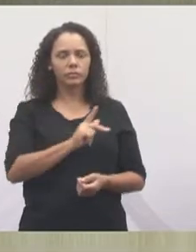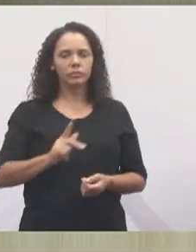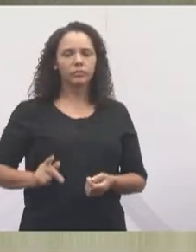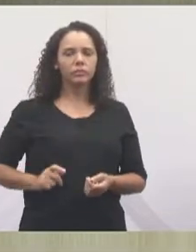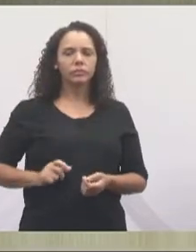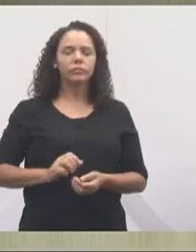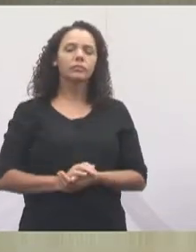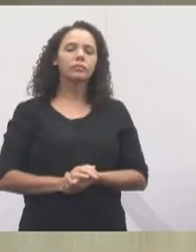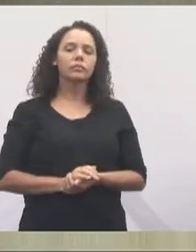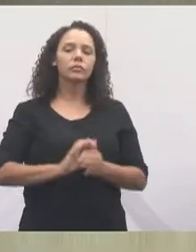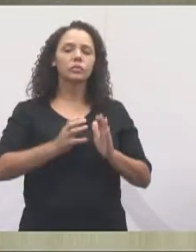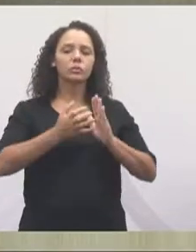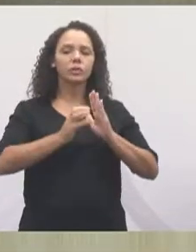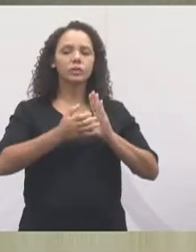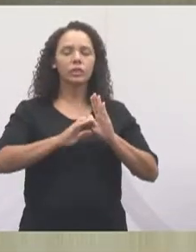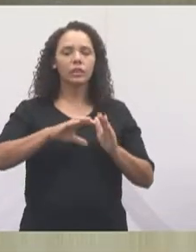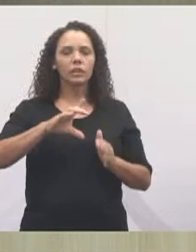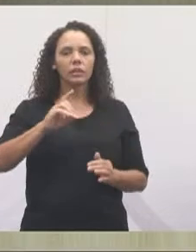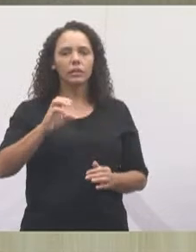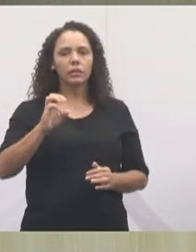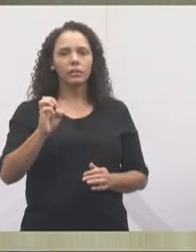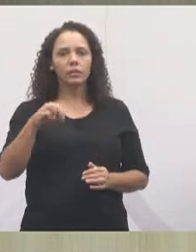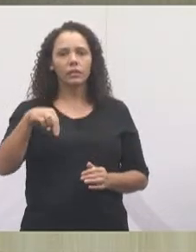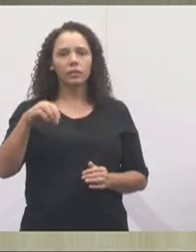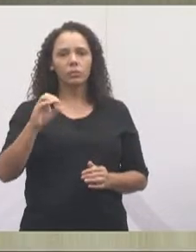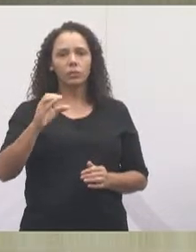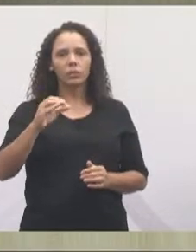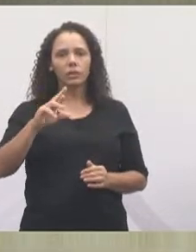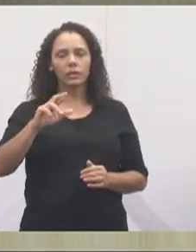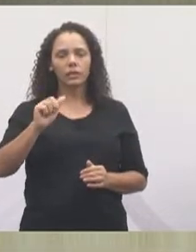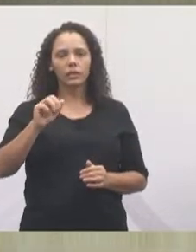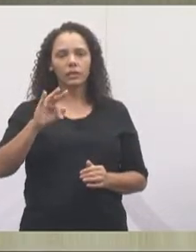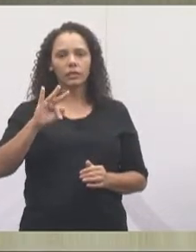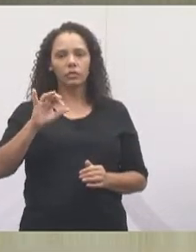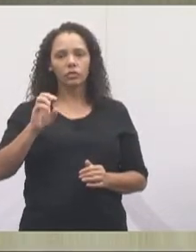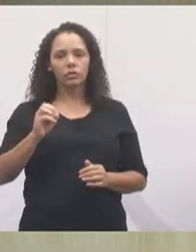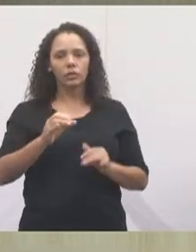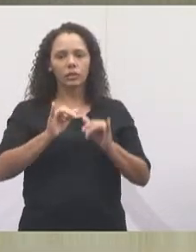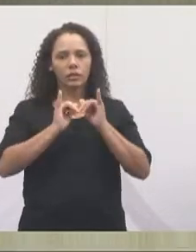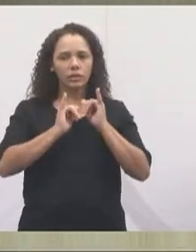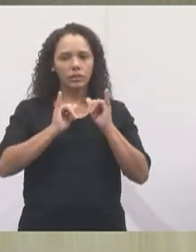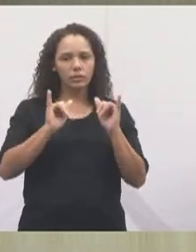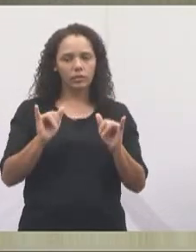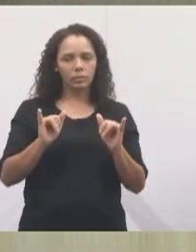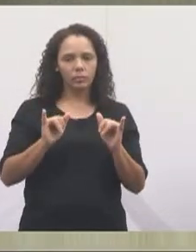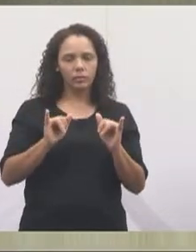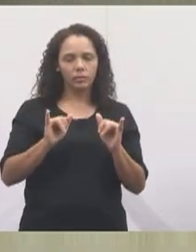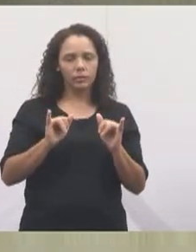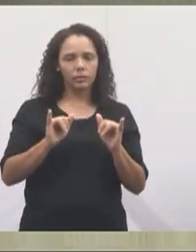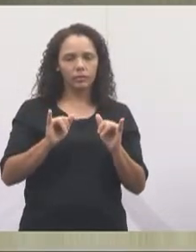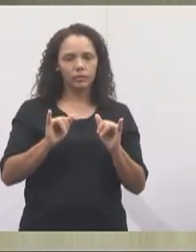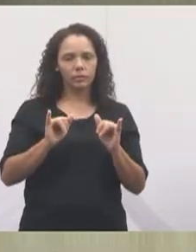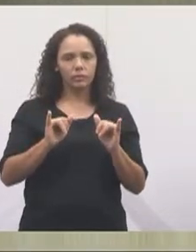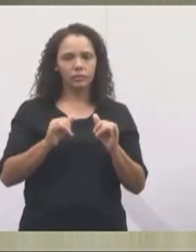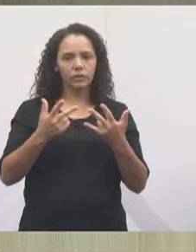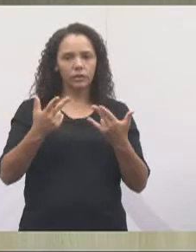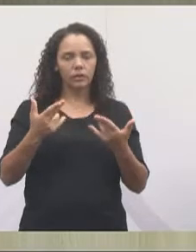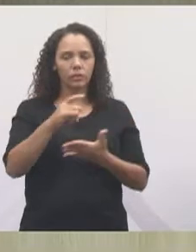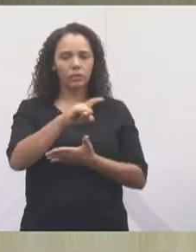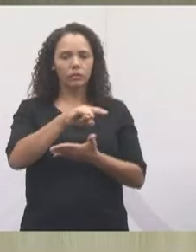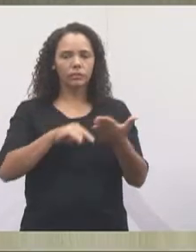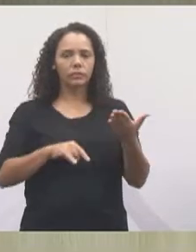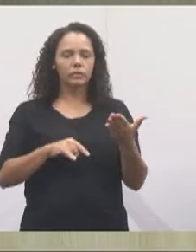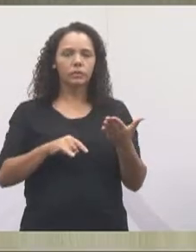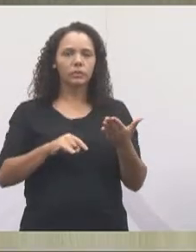Paulo venho respeitosamente comunicar encaminhar conforme certidão anexa disponibilizada pelo